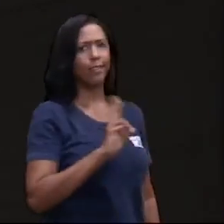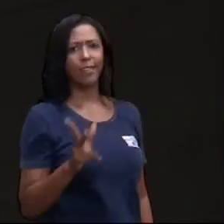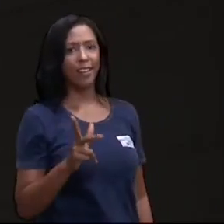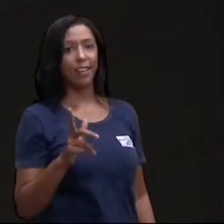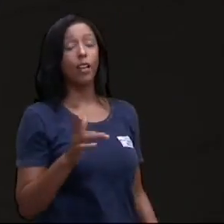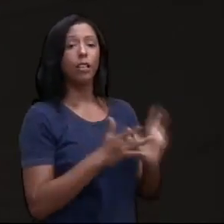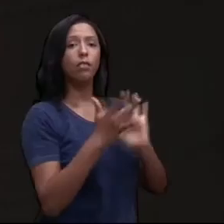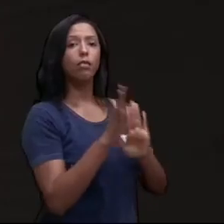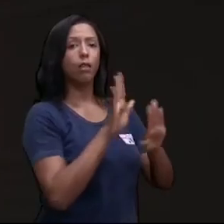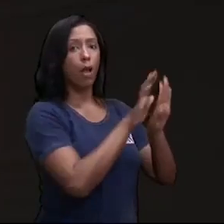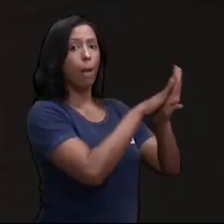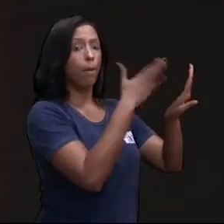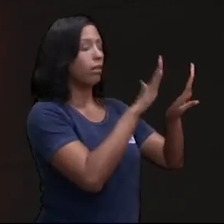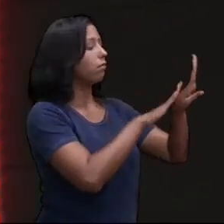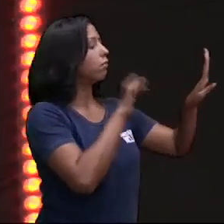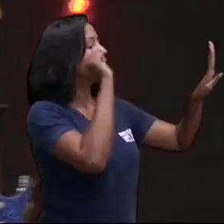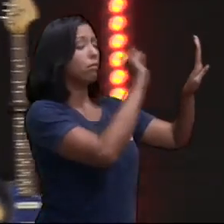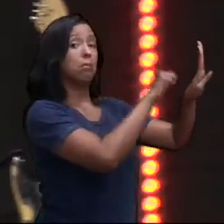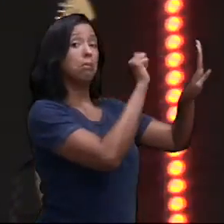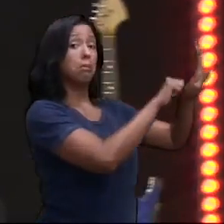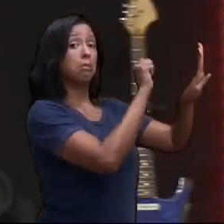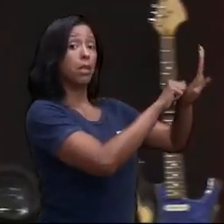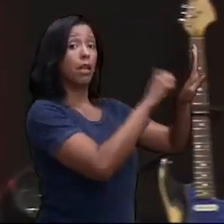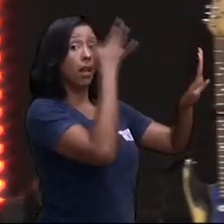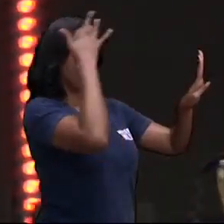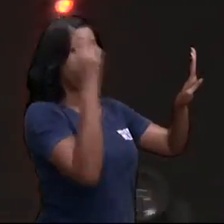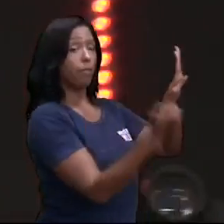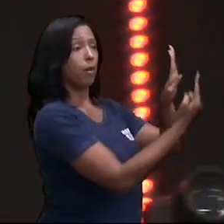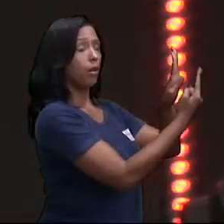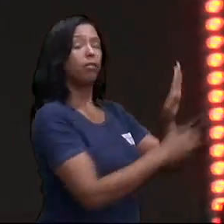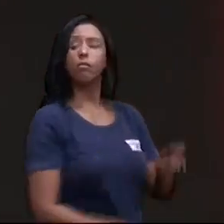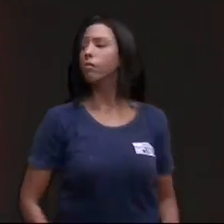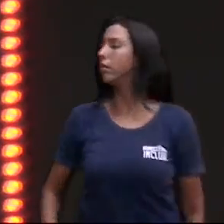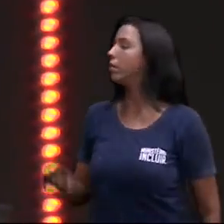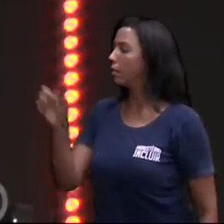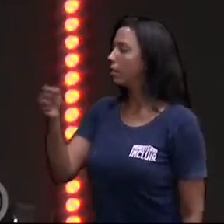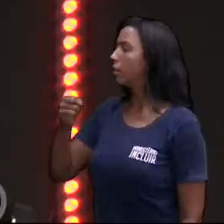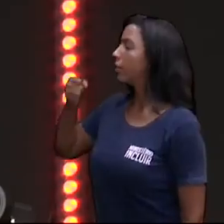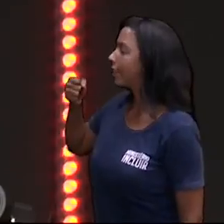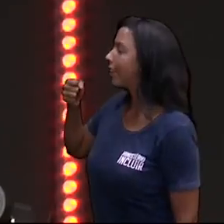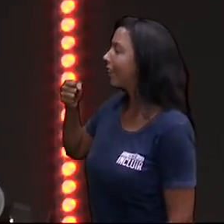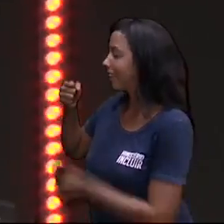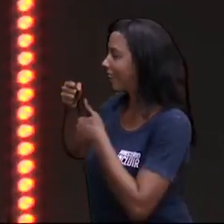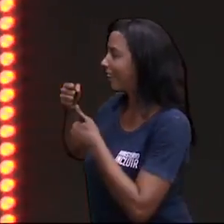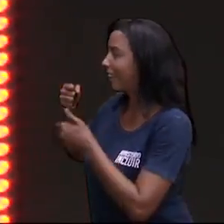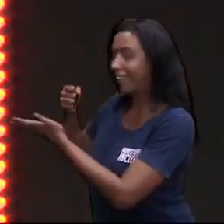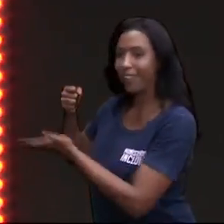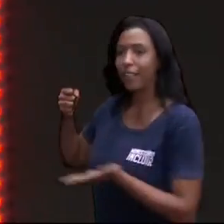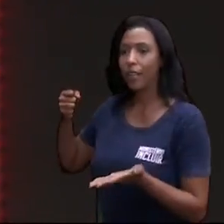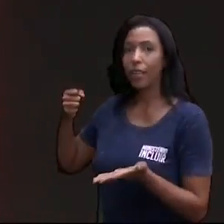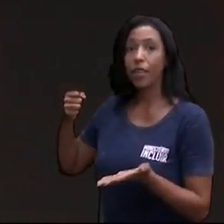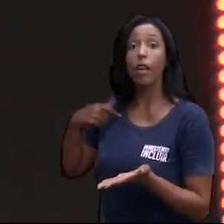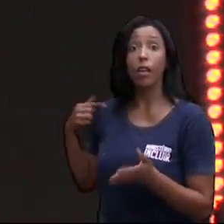bato se alguém ouvir a minha voz e abrir a porta eu vou entrar só isso não eu vou entrar